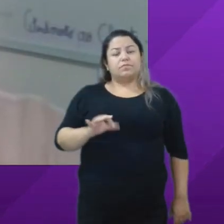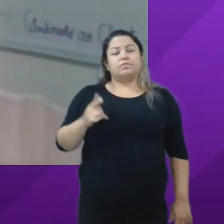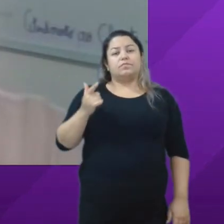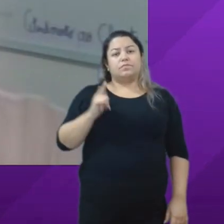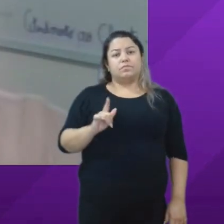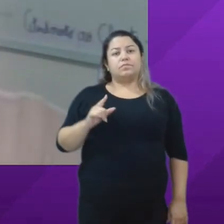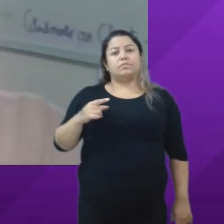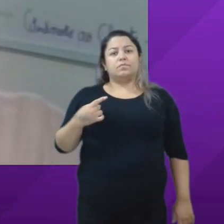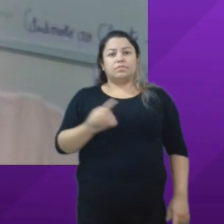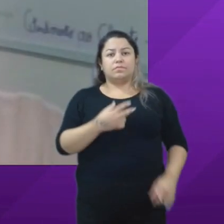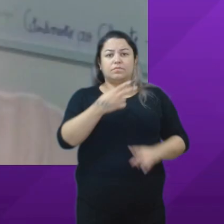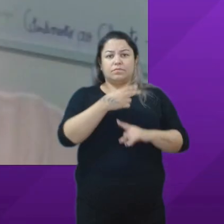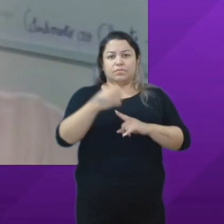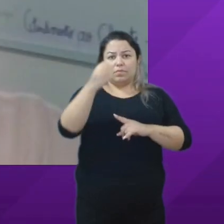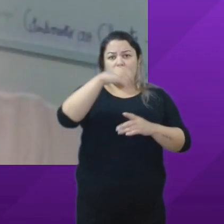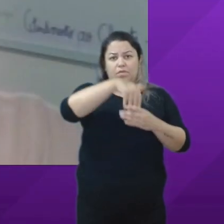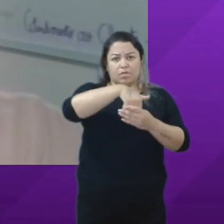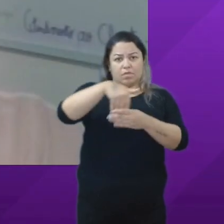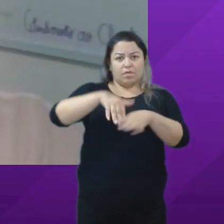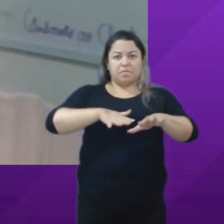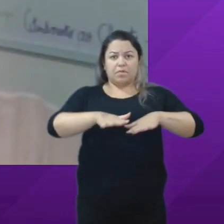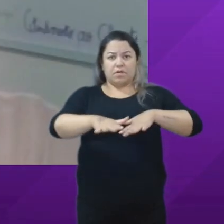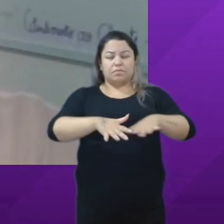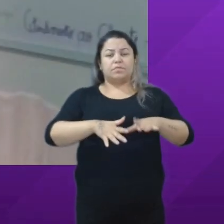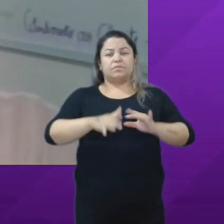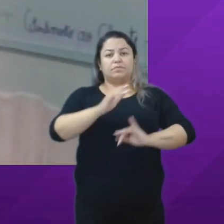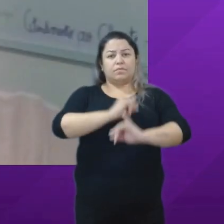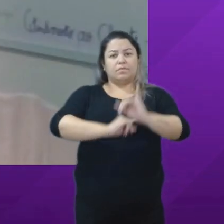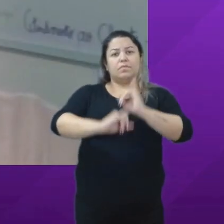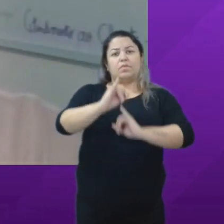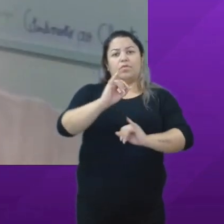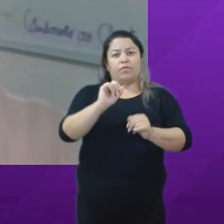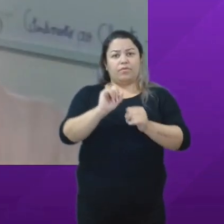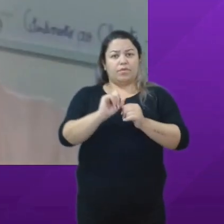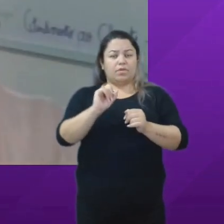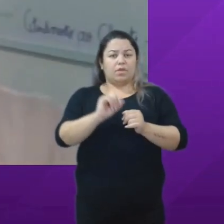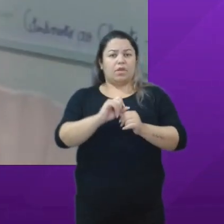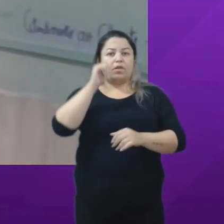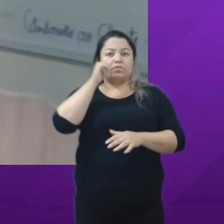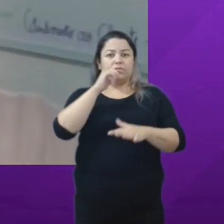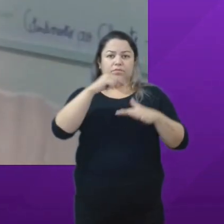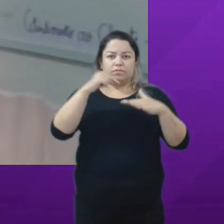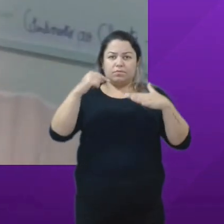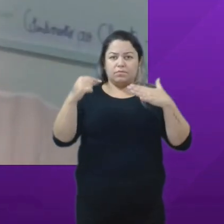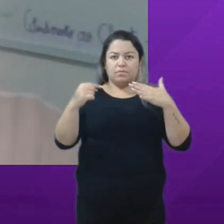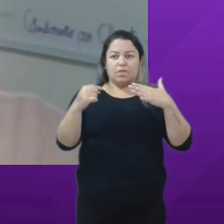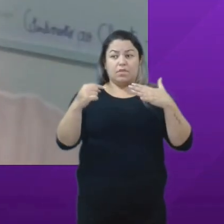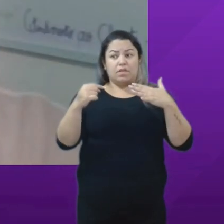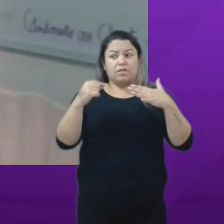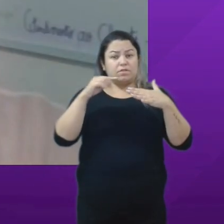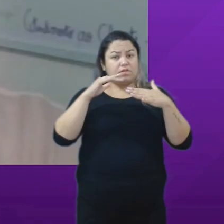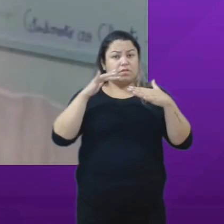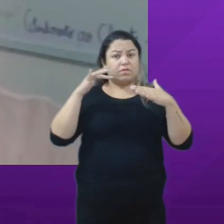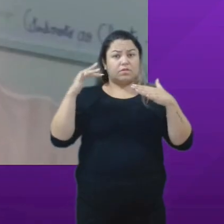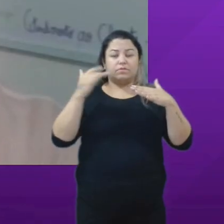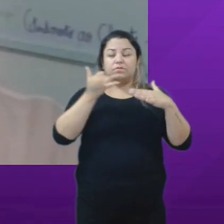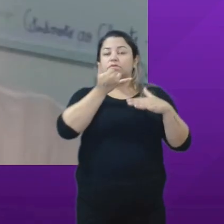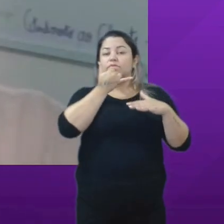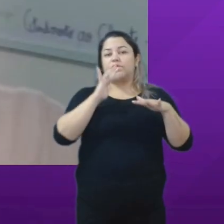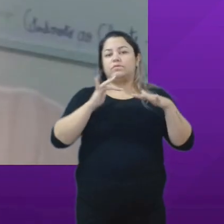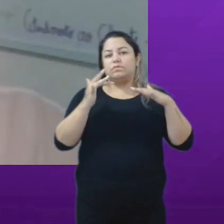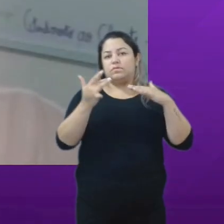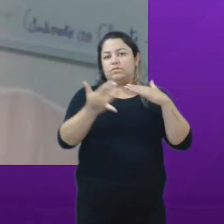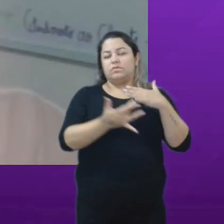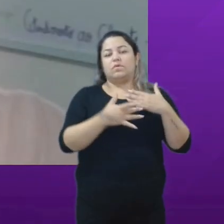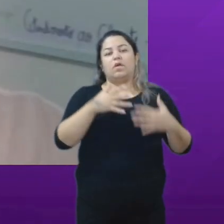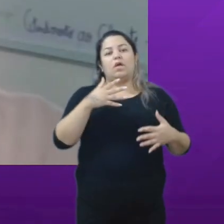eleições e muito fruto da mobilização digital feita pelas mulheres nas redes sociais. Nós conseguimos dar voz a várias